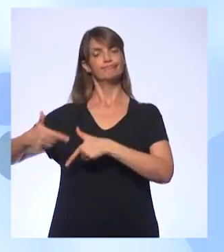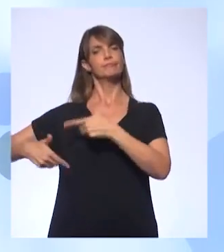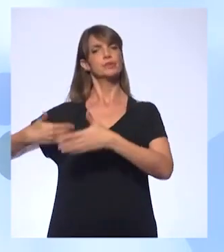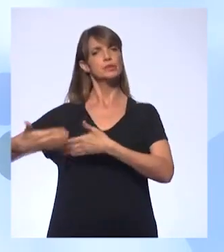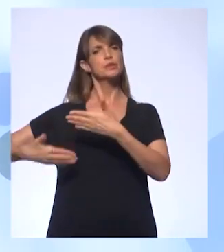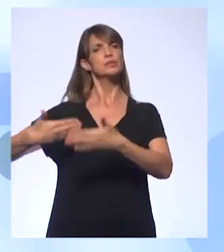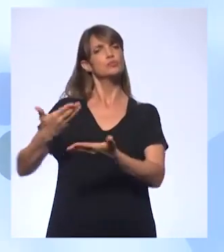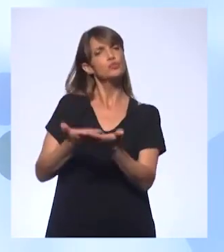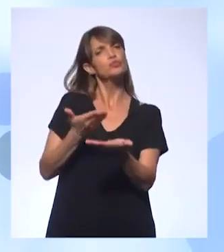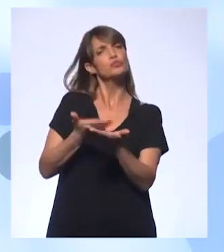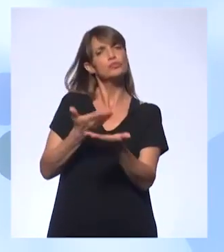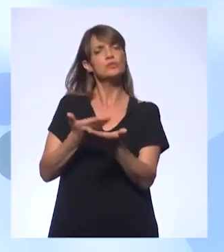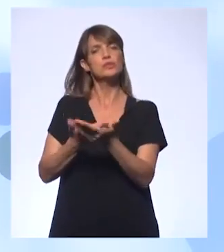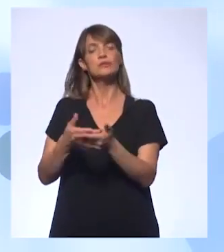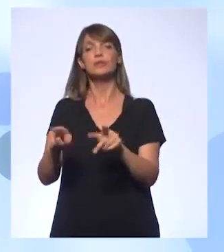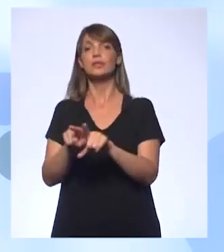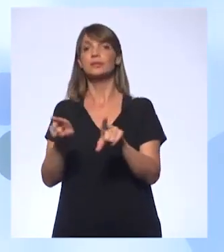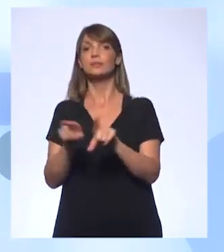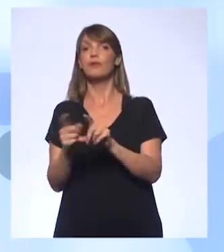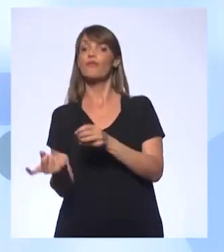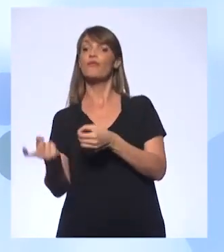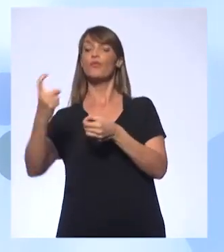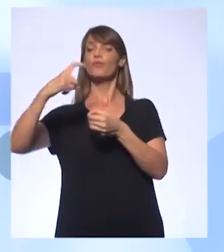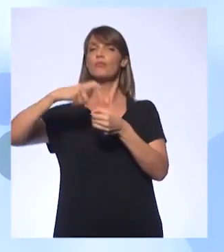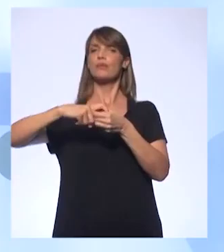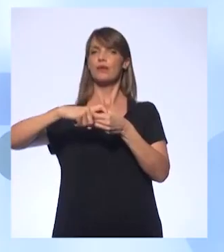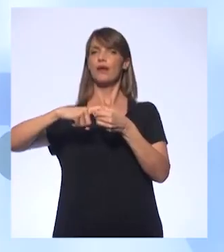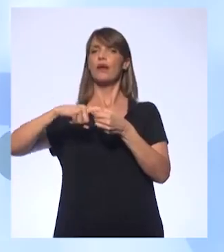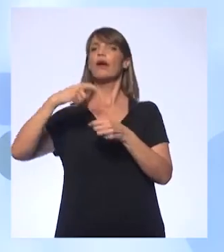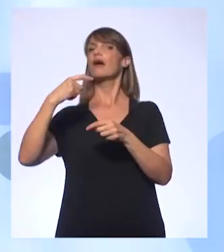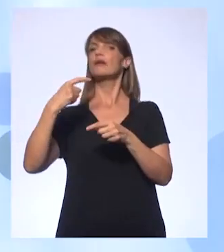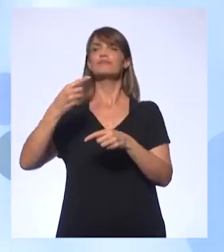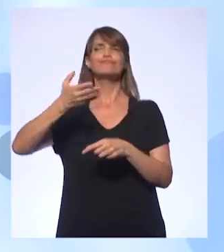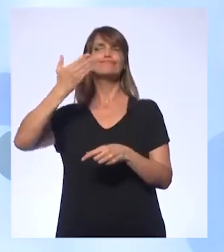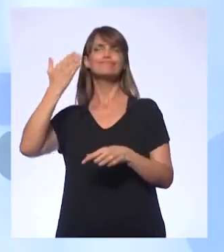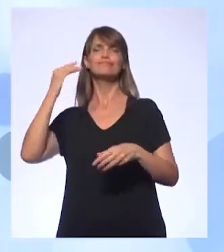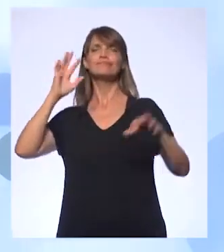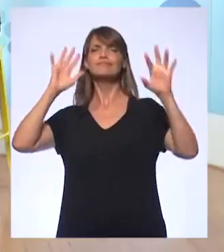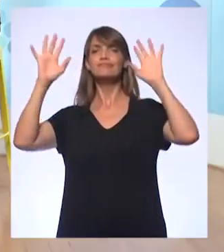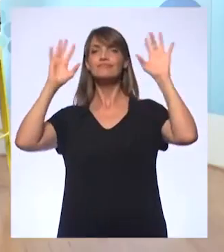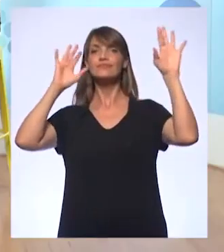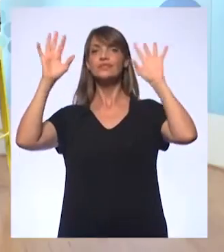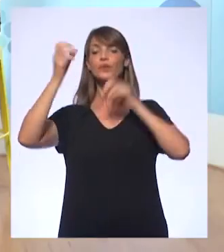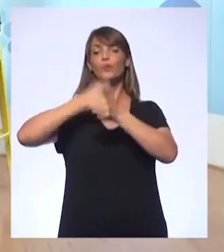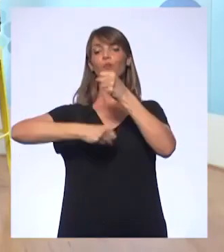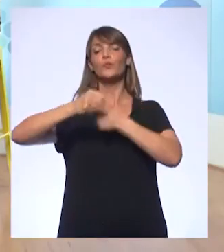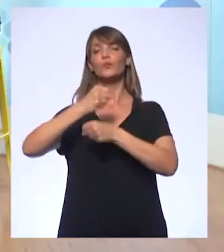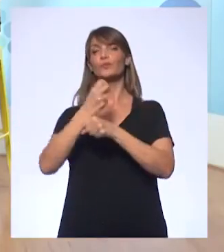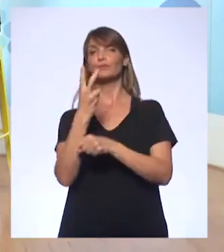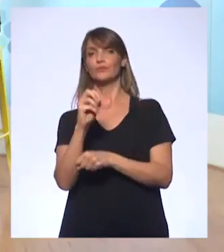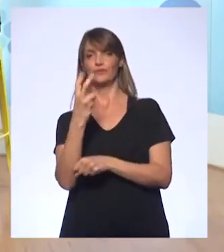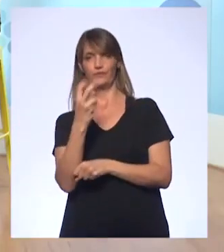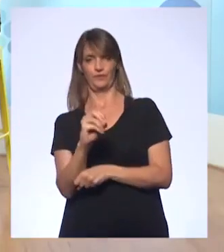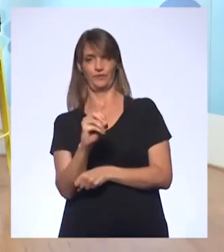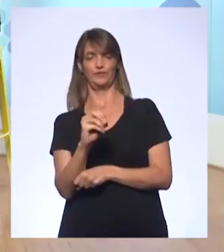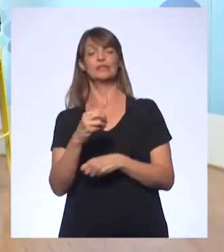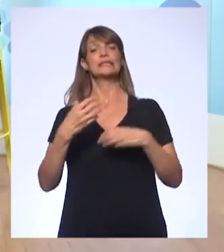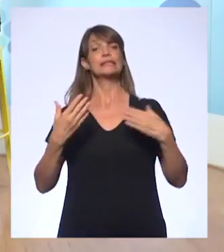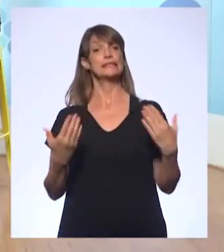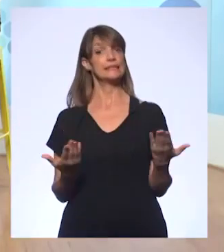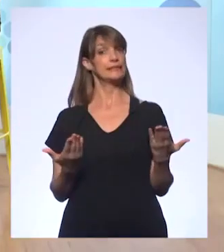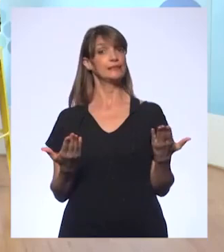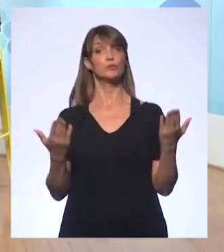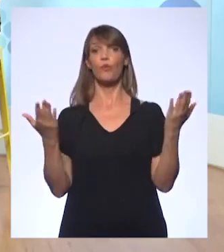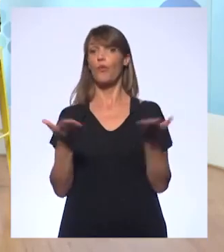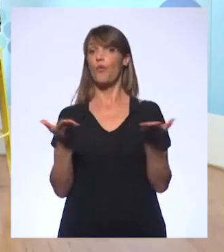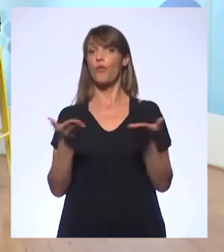mesmo dessa reflexão que nós fizemos no ano de 2020, como nós falamos aqui. Então, nós vamos falar, gente,